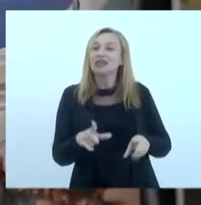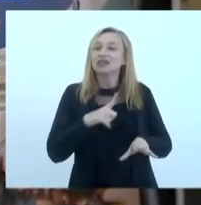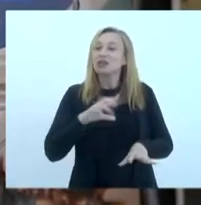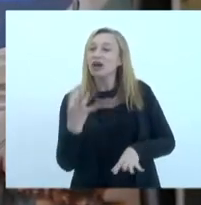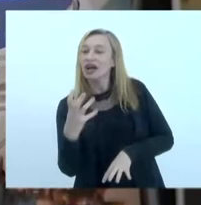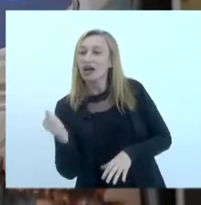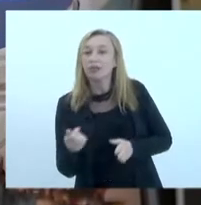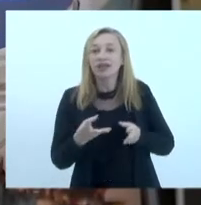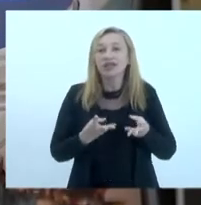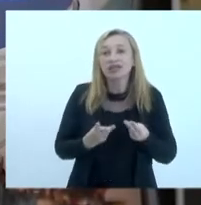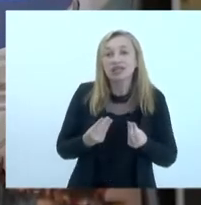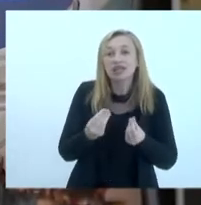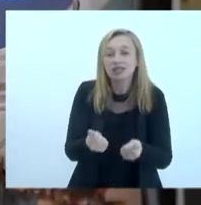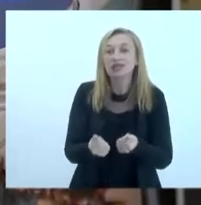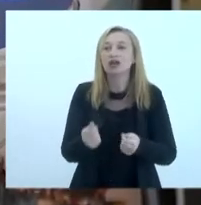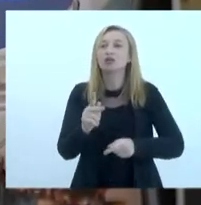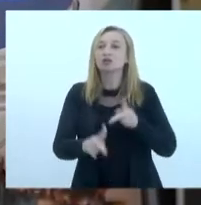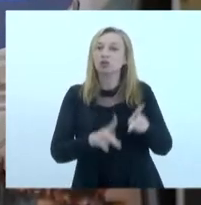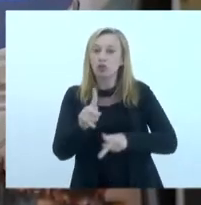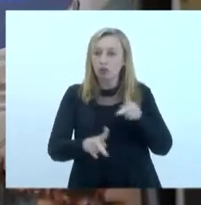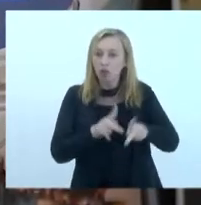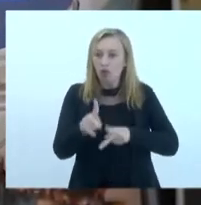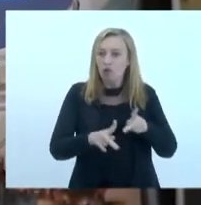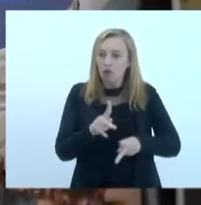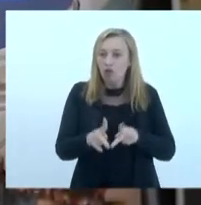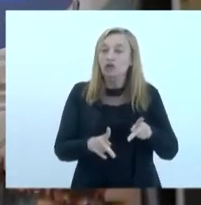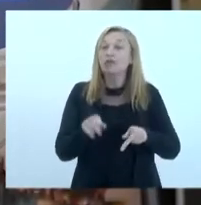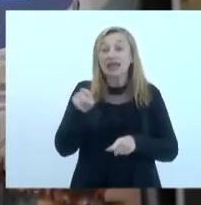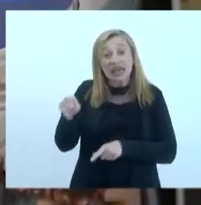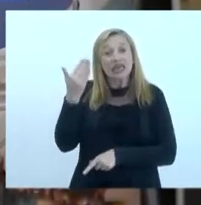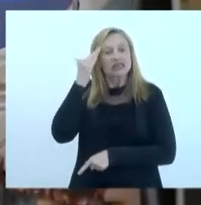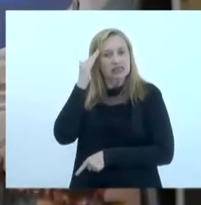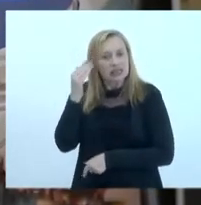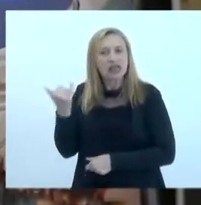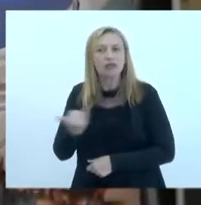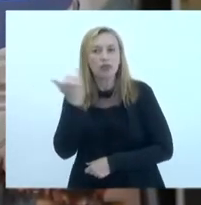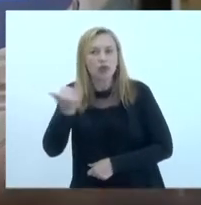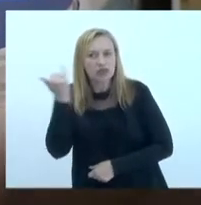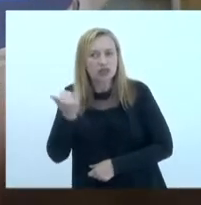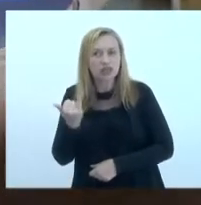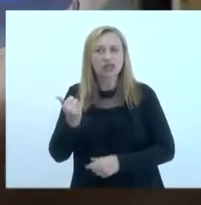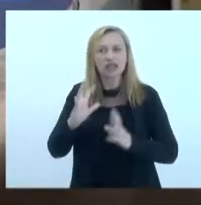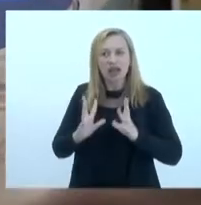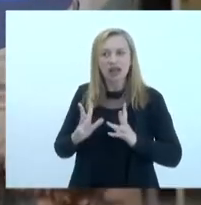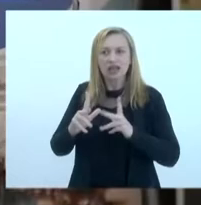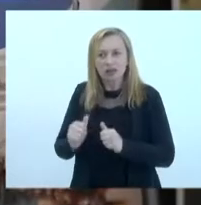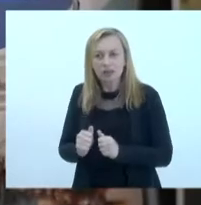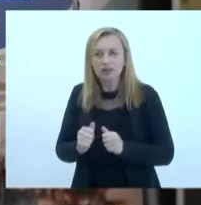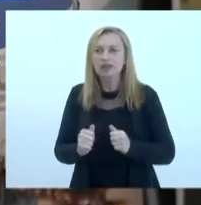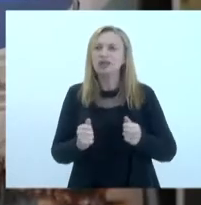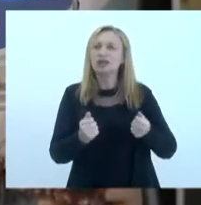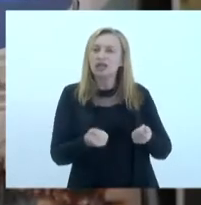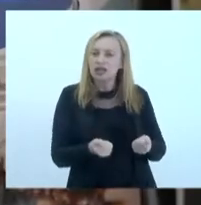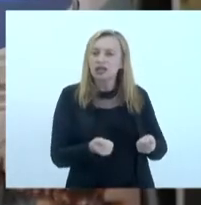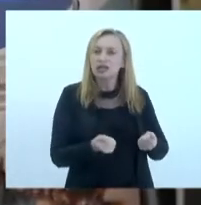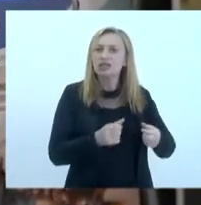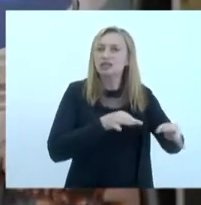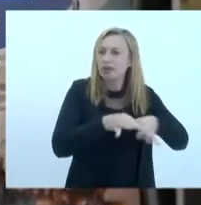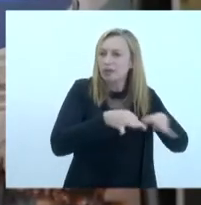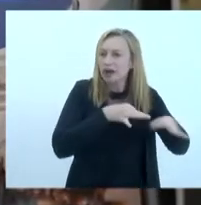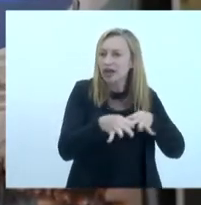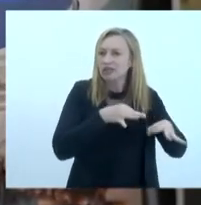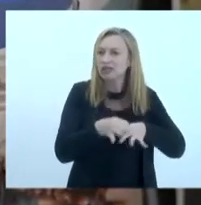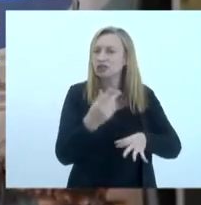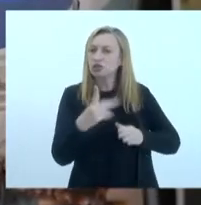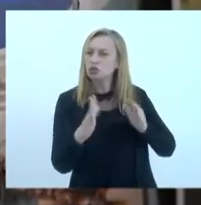campanha de sensibilização da população para que eles entendam a importância de fazer a manutenção das suas calçadas, das suas ruas,